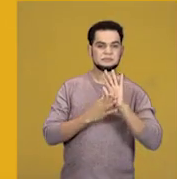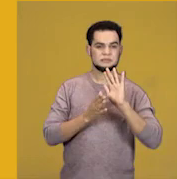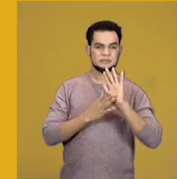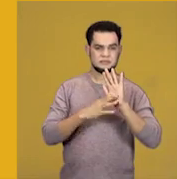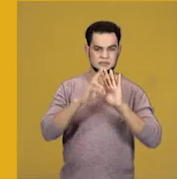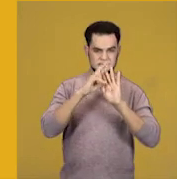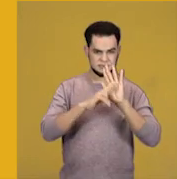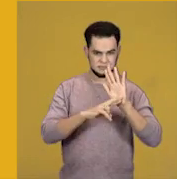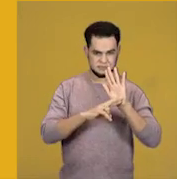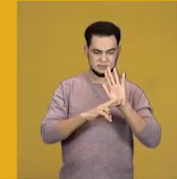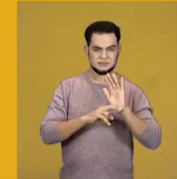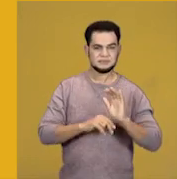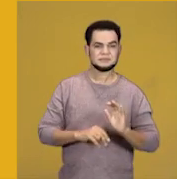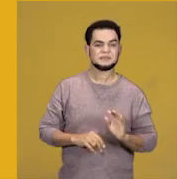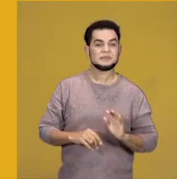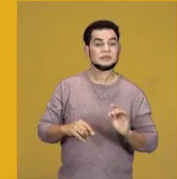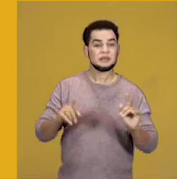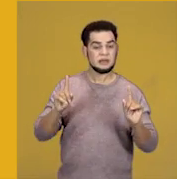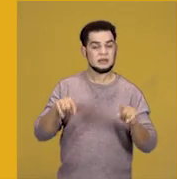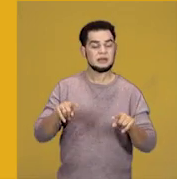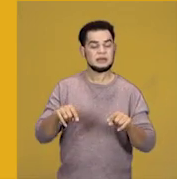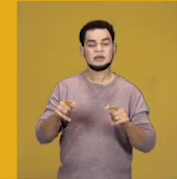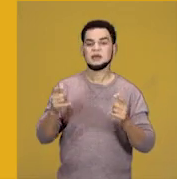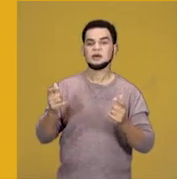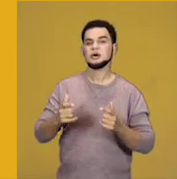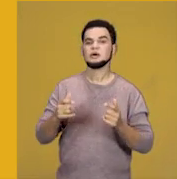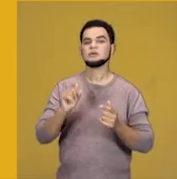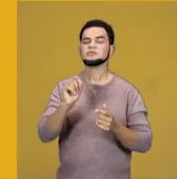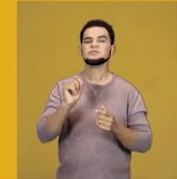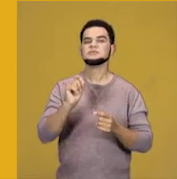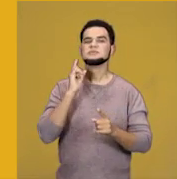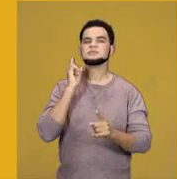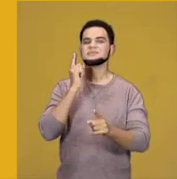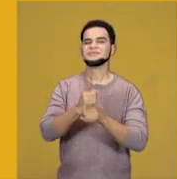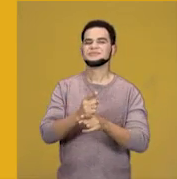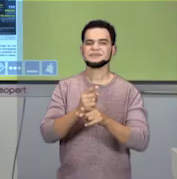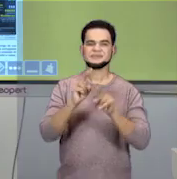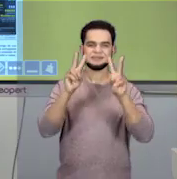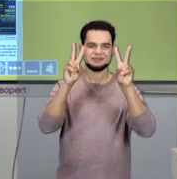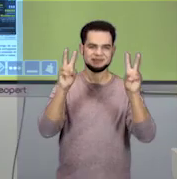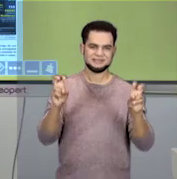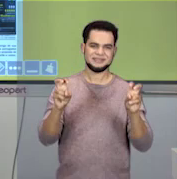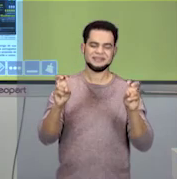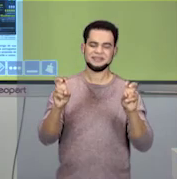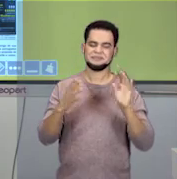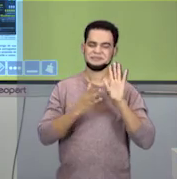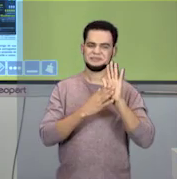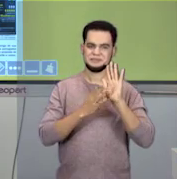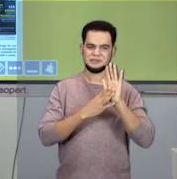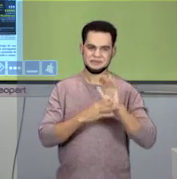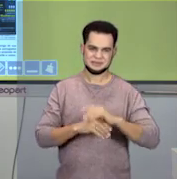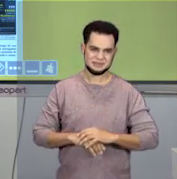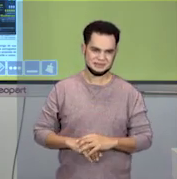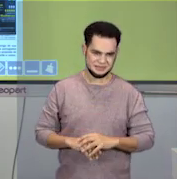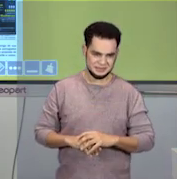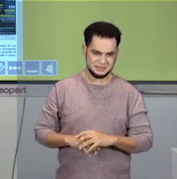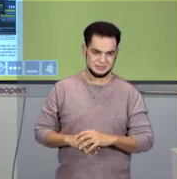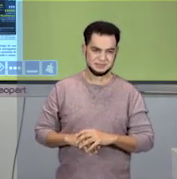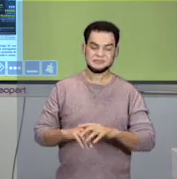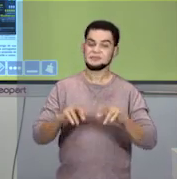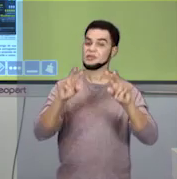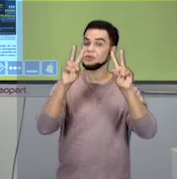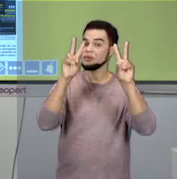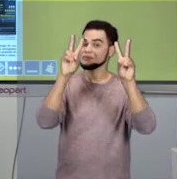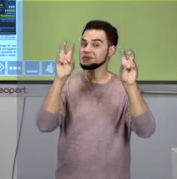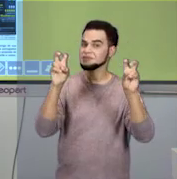redação é onde você vai achar o tema dessa proposta, tá? O